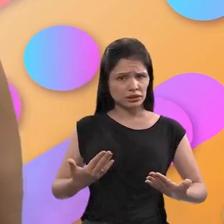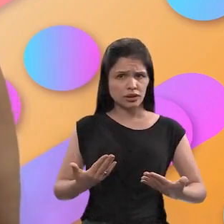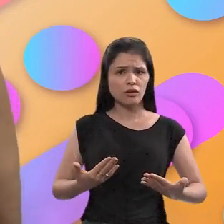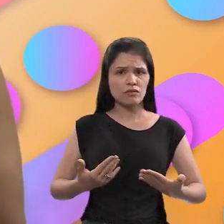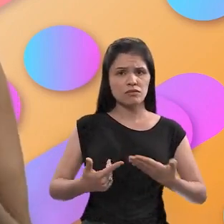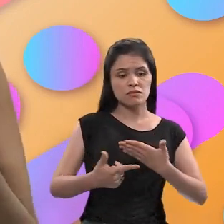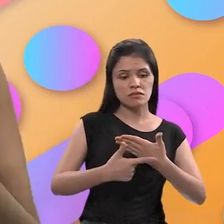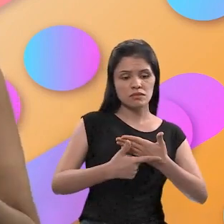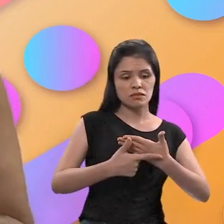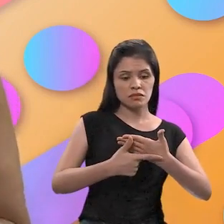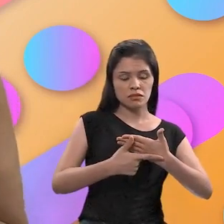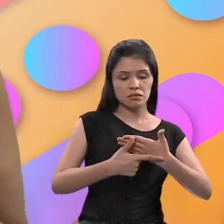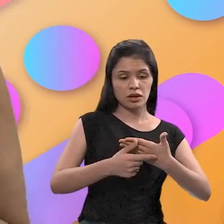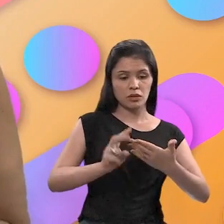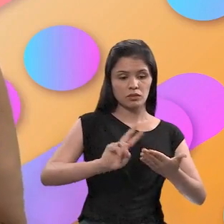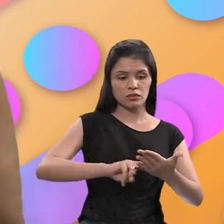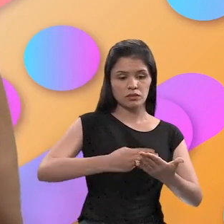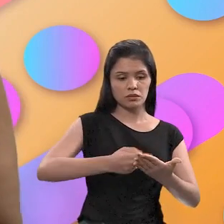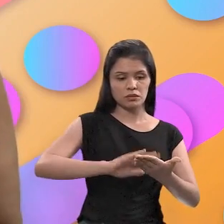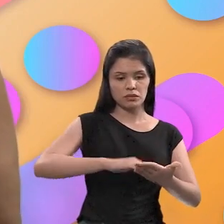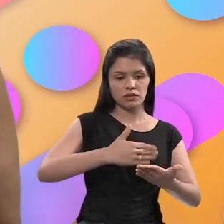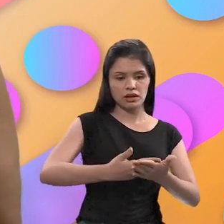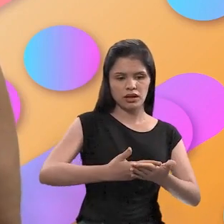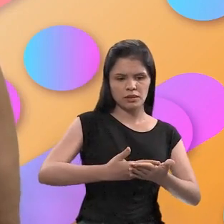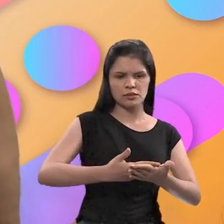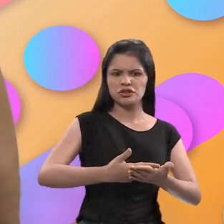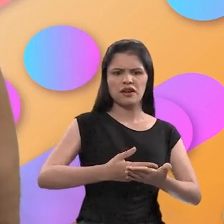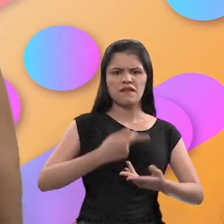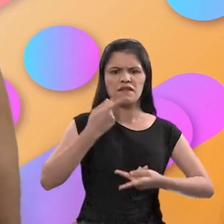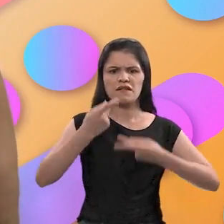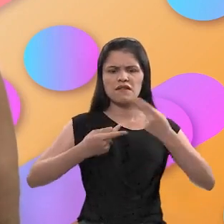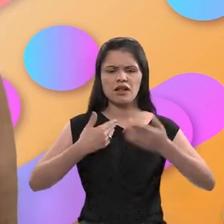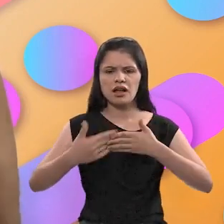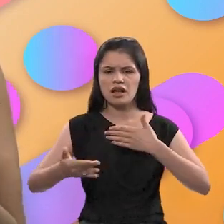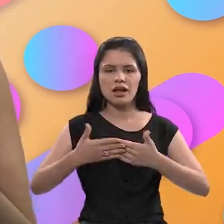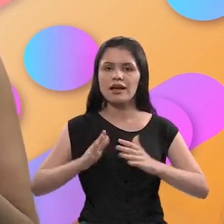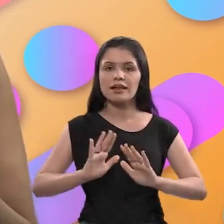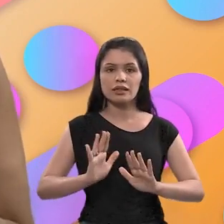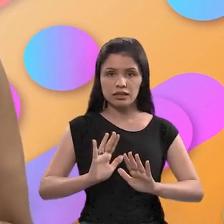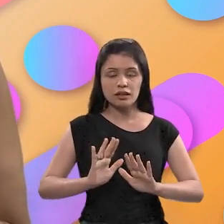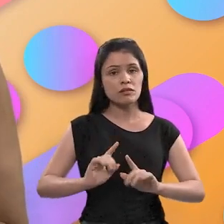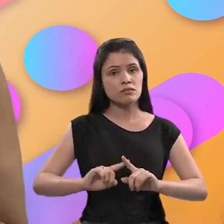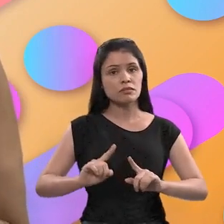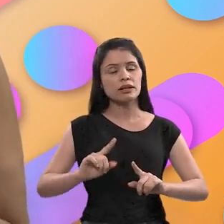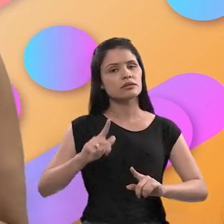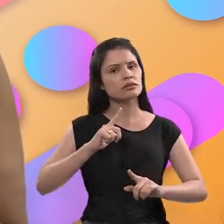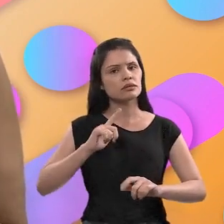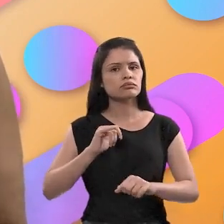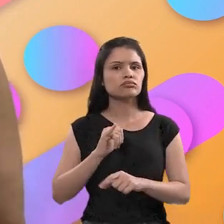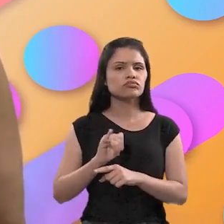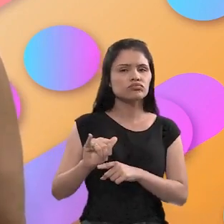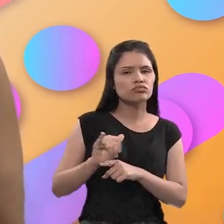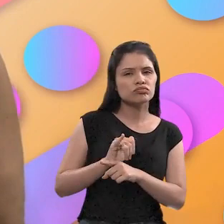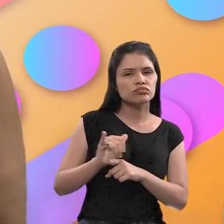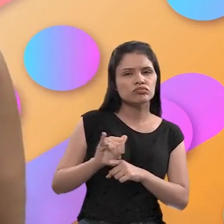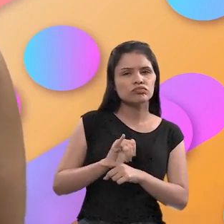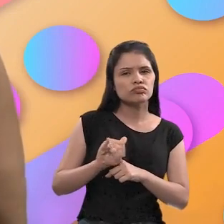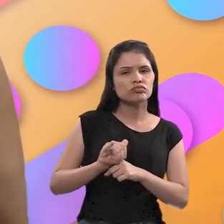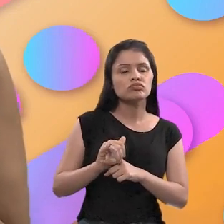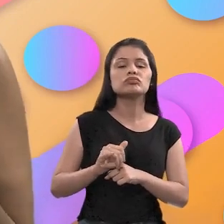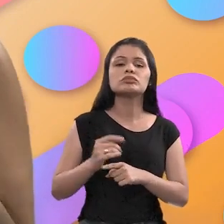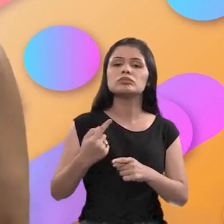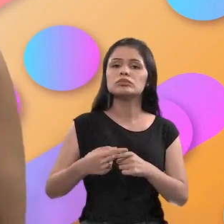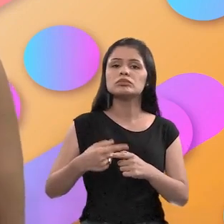do intérprete dizer o que ele pensa ou o que ele quer, mas se trata dele ter estratégias justamente